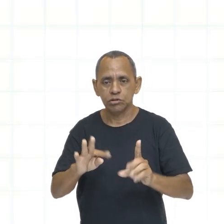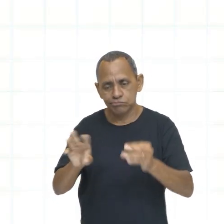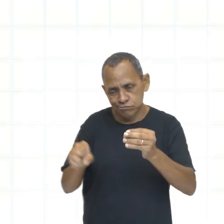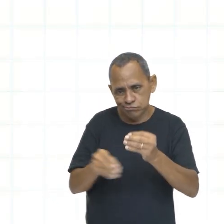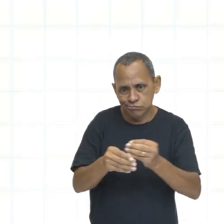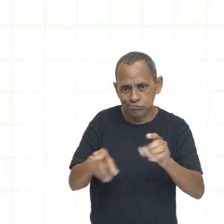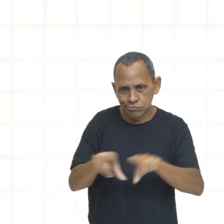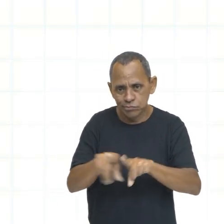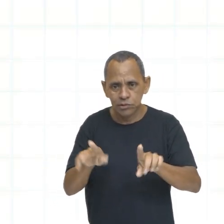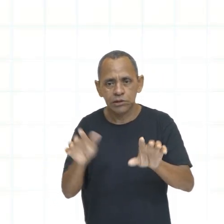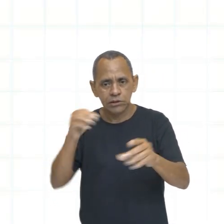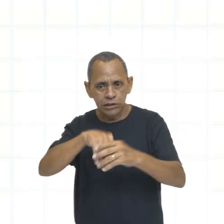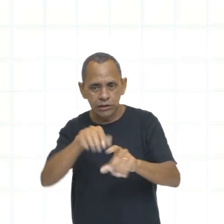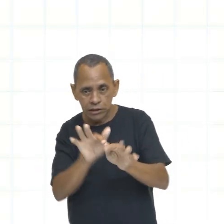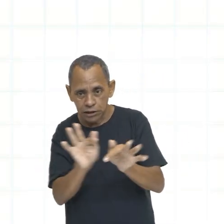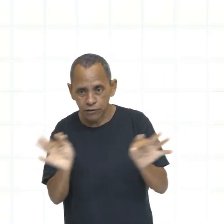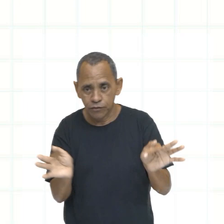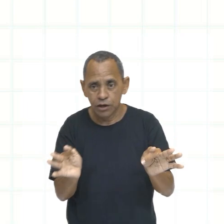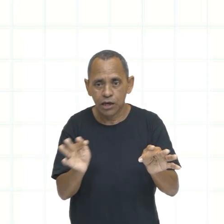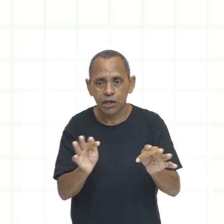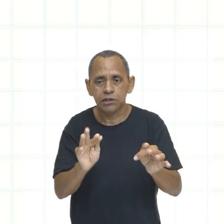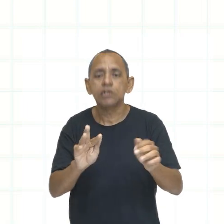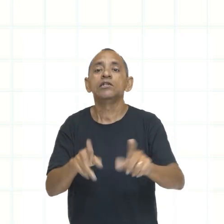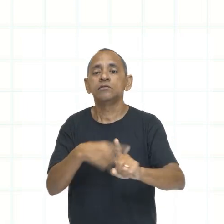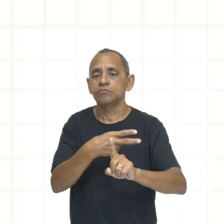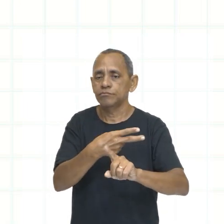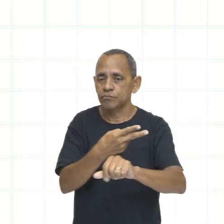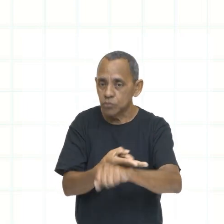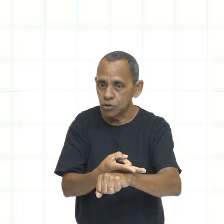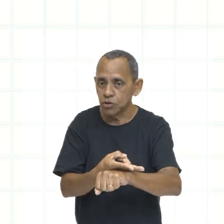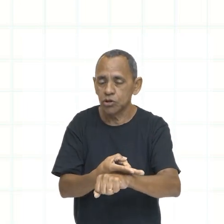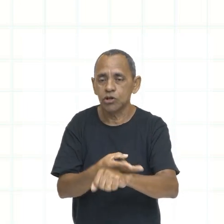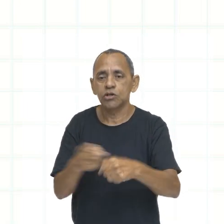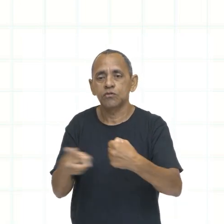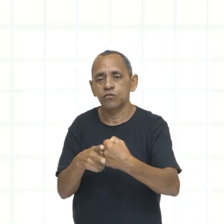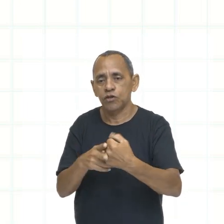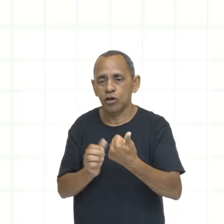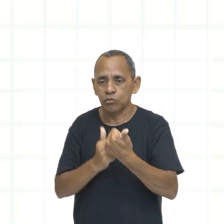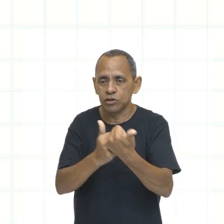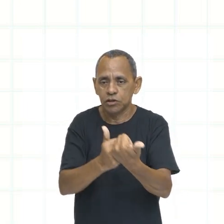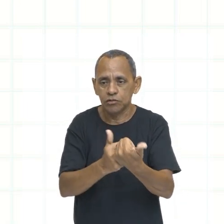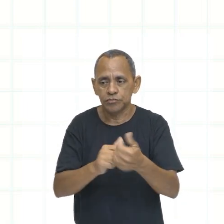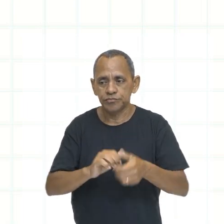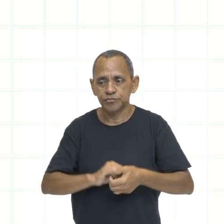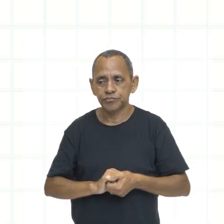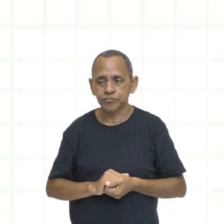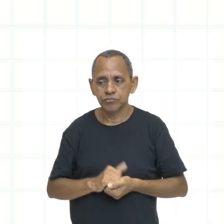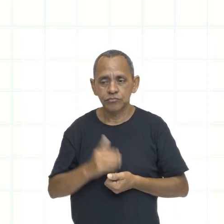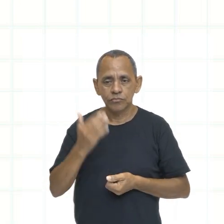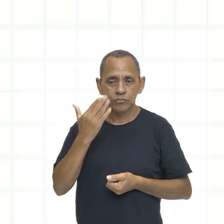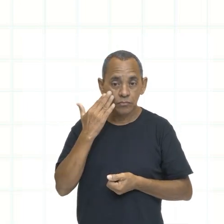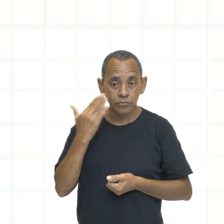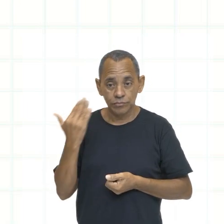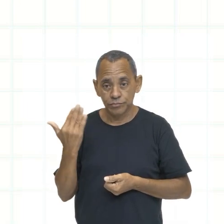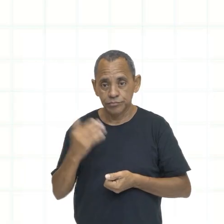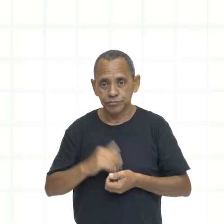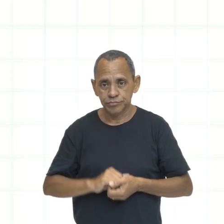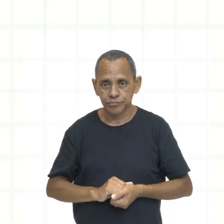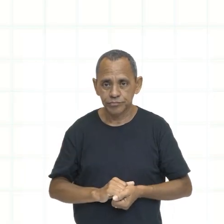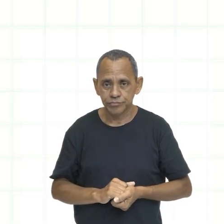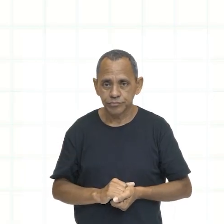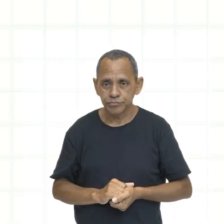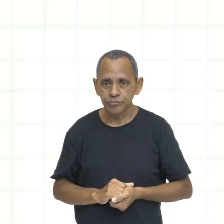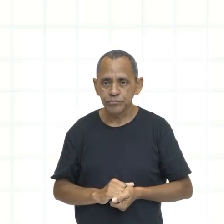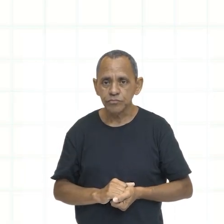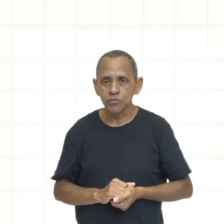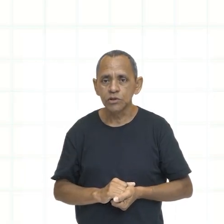not logo após o verbo modal, ok? Aqui o verbo principal, main verb, mais o complemento, ok? Então,